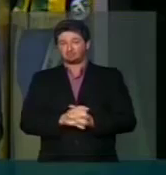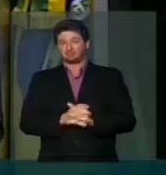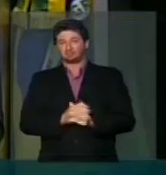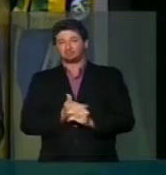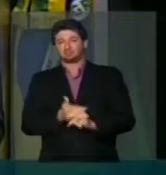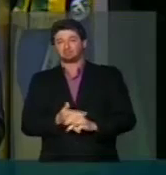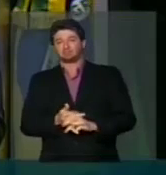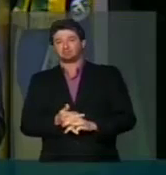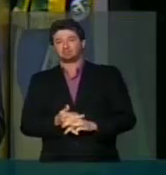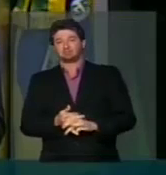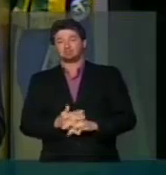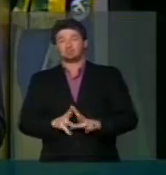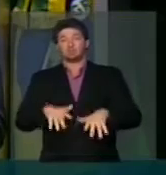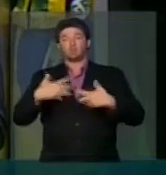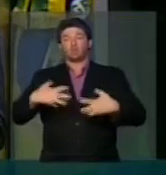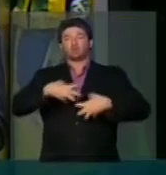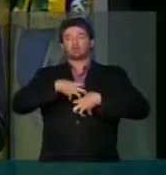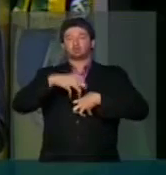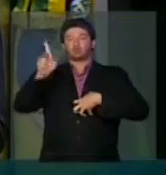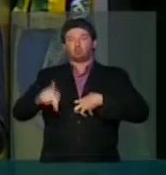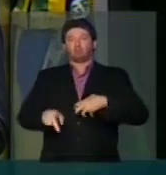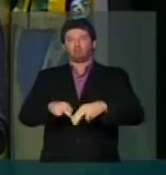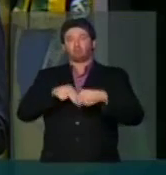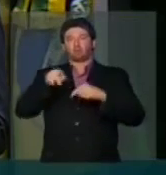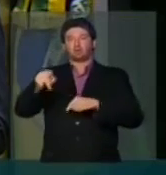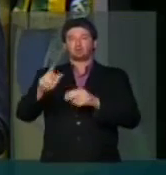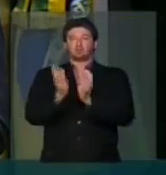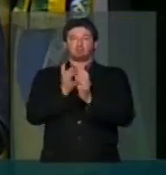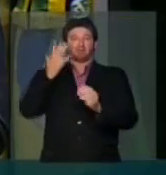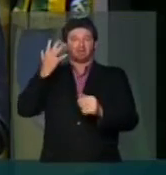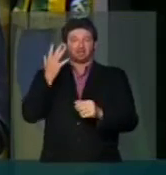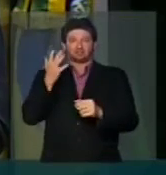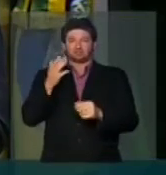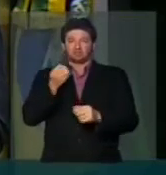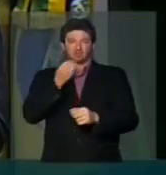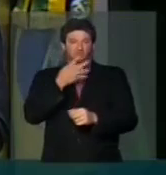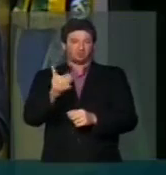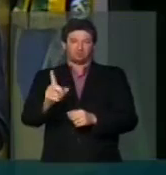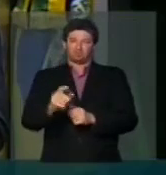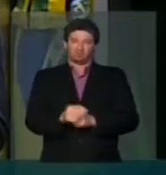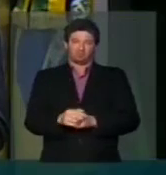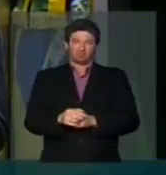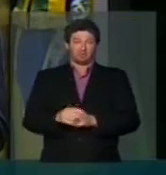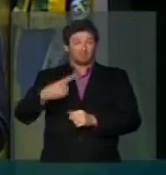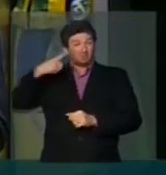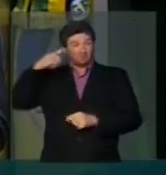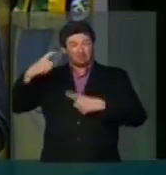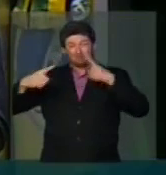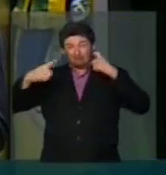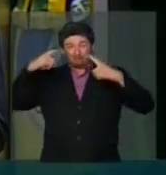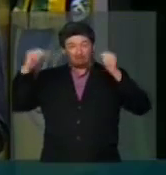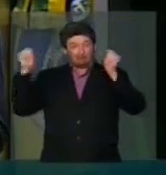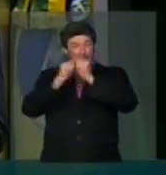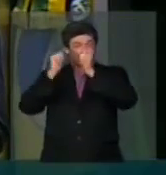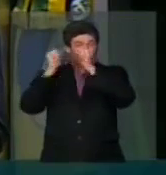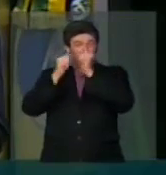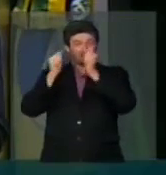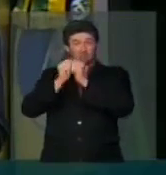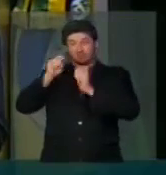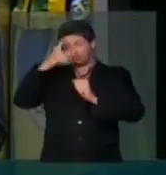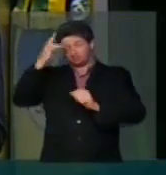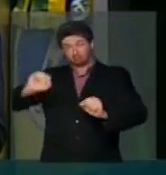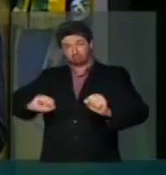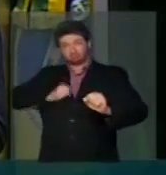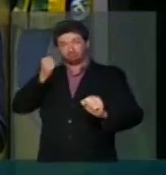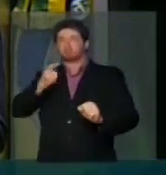com clareza qual é o humor da população com o partido. Não é nada bom. O barulho foi muito grande e quem protestou